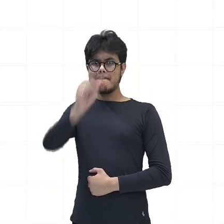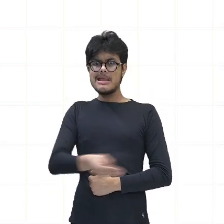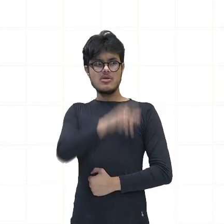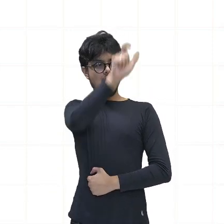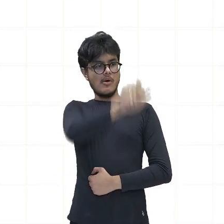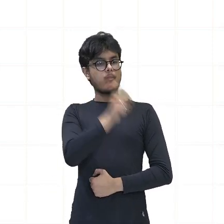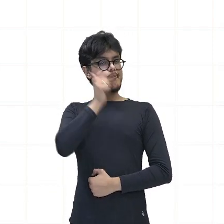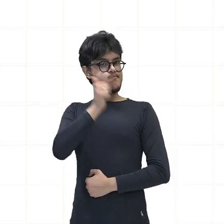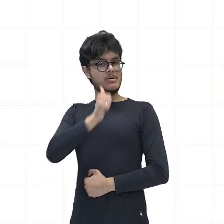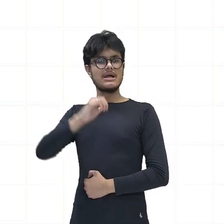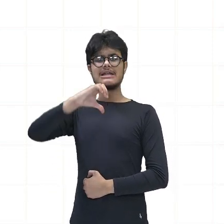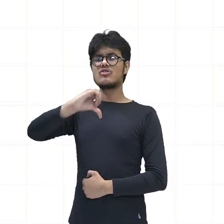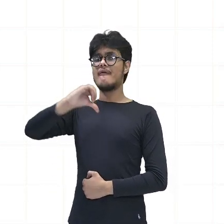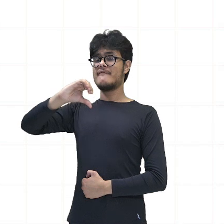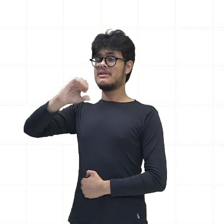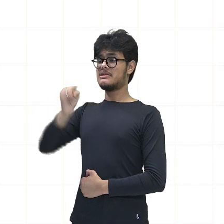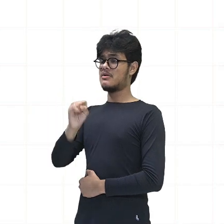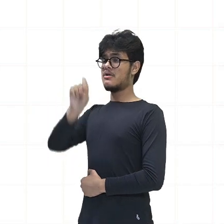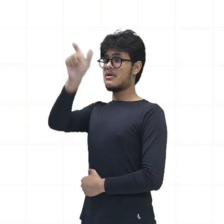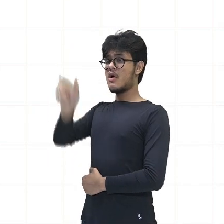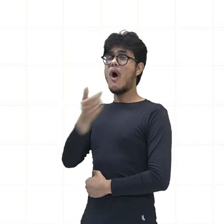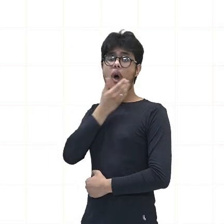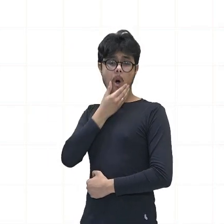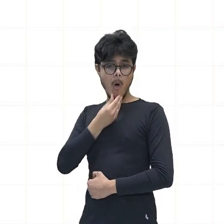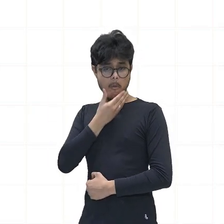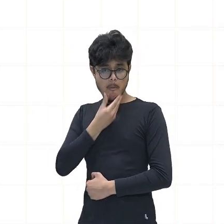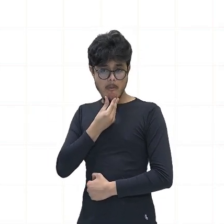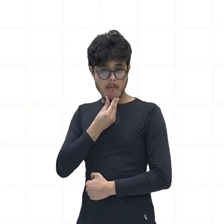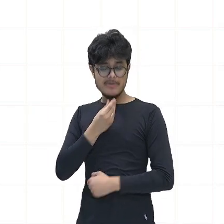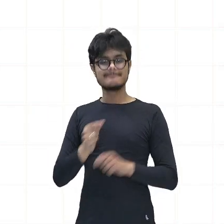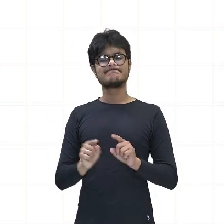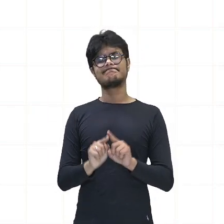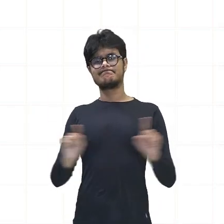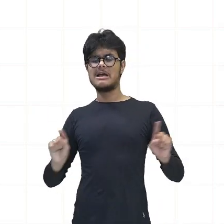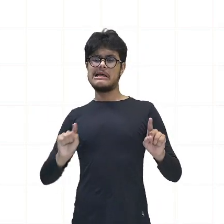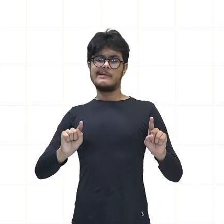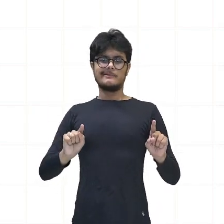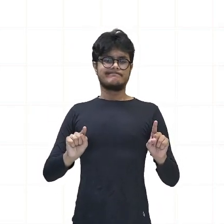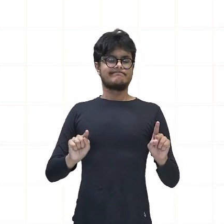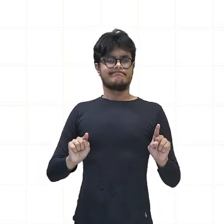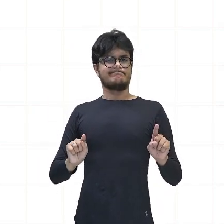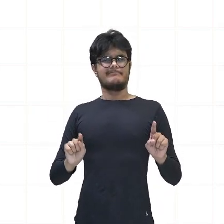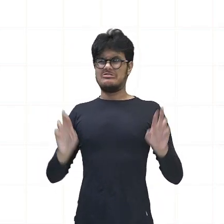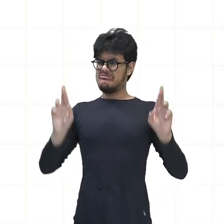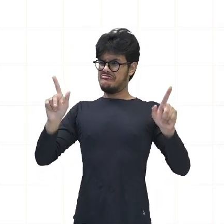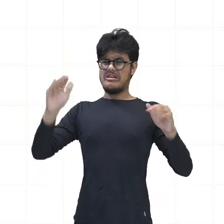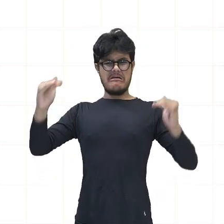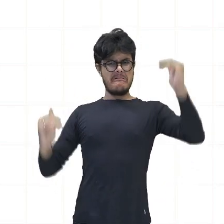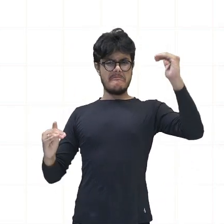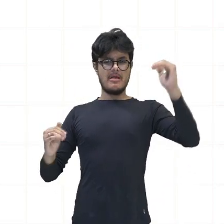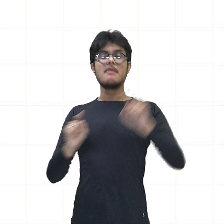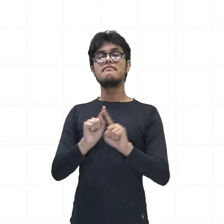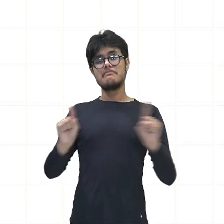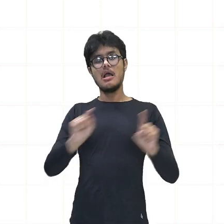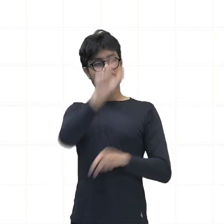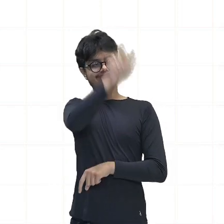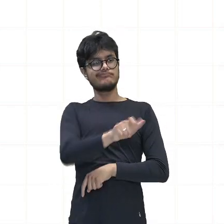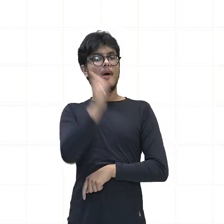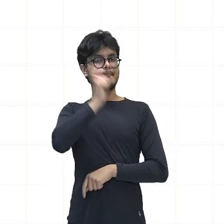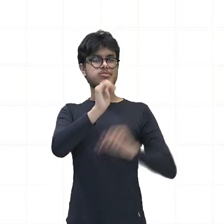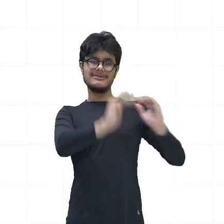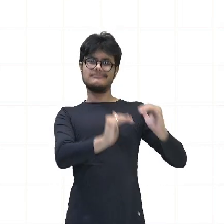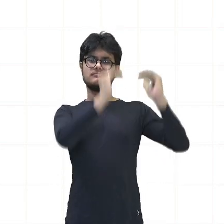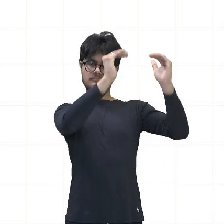e 98,5 milhões de homens, né? Apesar de não ser uma grande diferença, a população feminina está